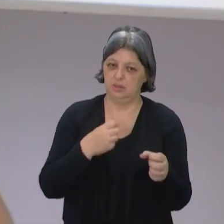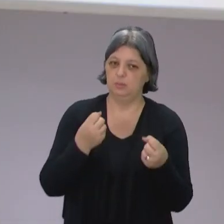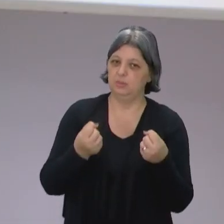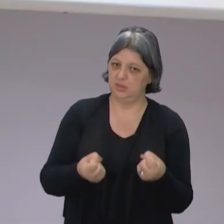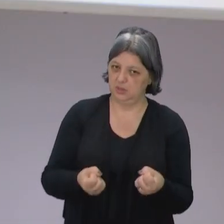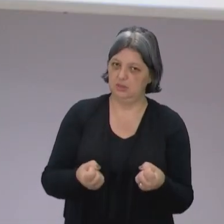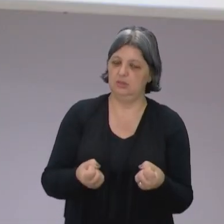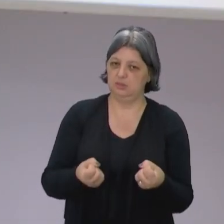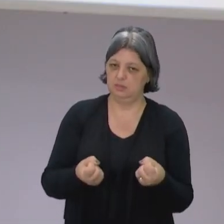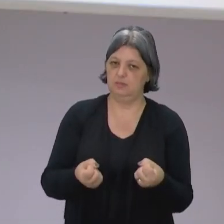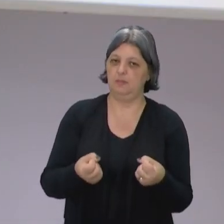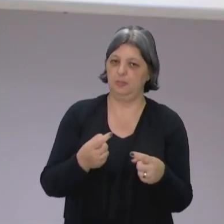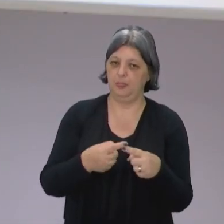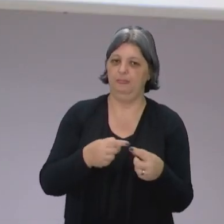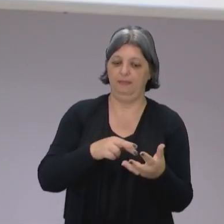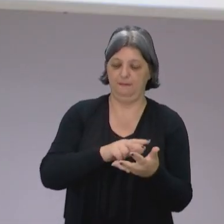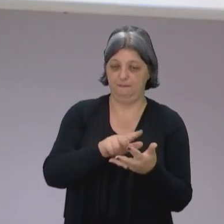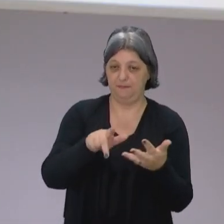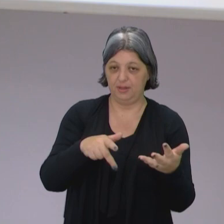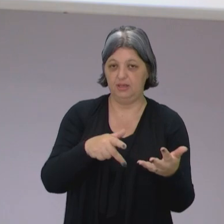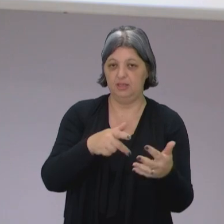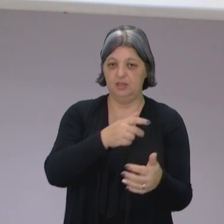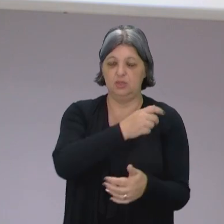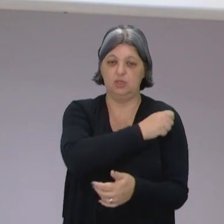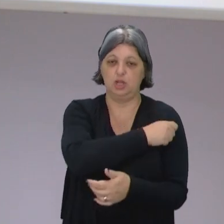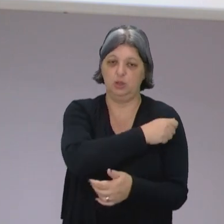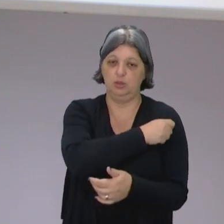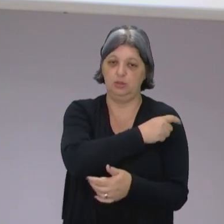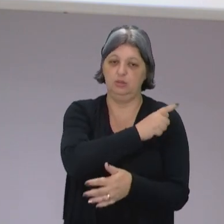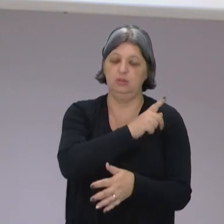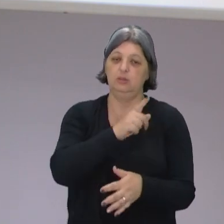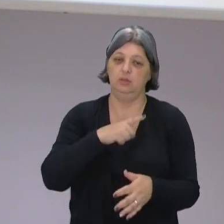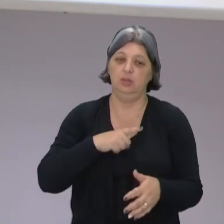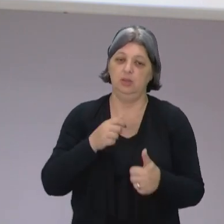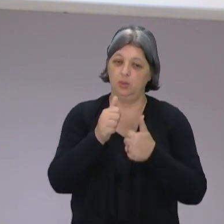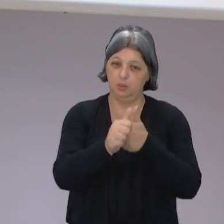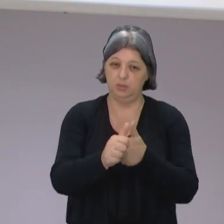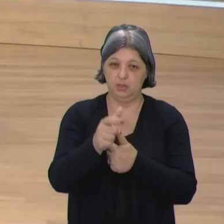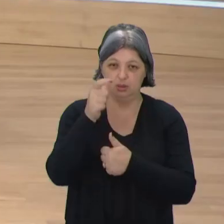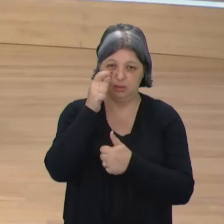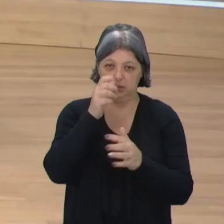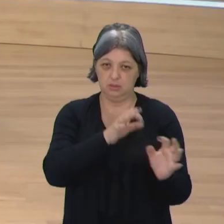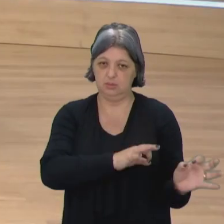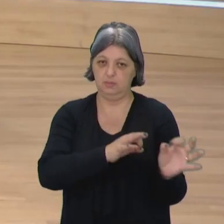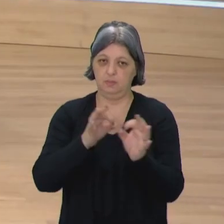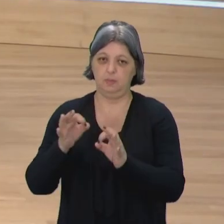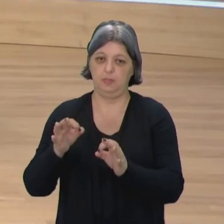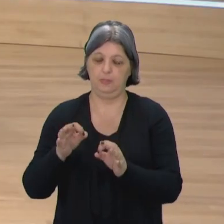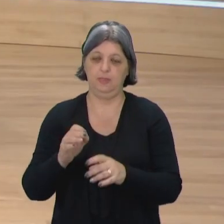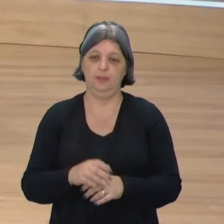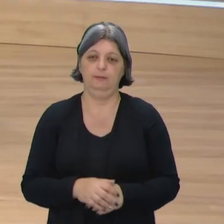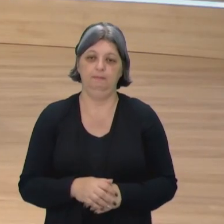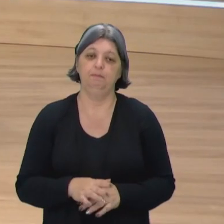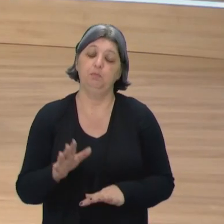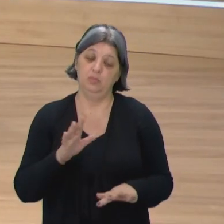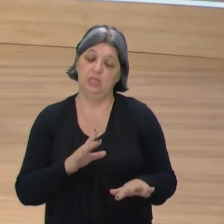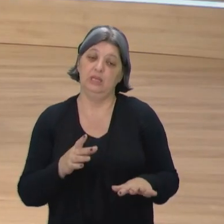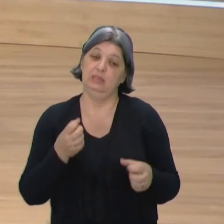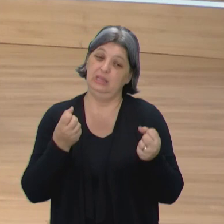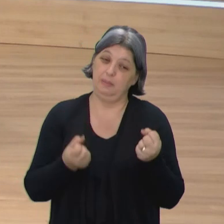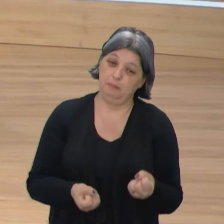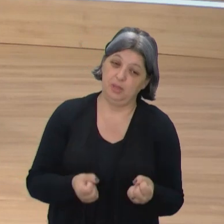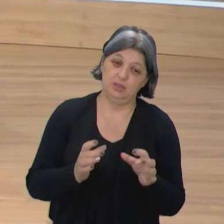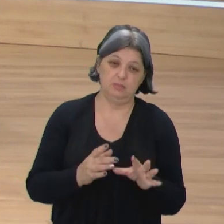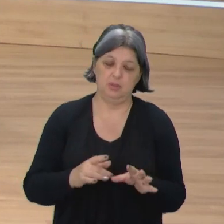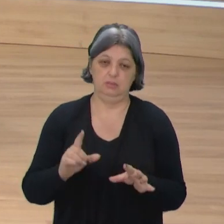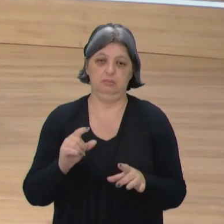tendo vários estudantes aí acompanhando, mas não tem o mesmo peso. Agora, isso que eu a gente ainda está nesse campo que não tem tanto peso, mas, por exemplo, tem